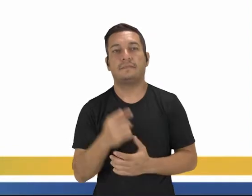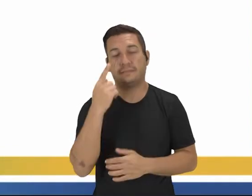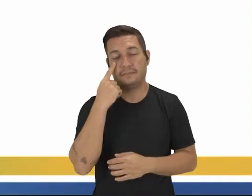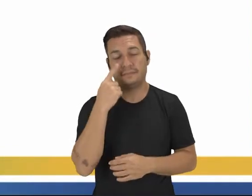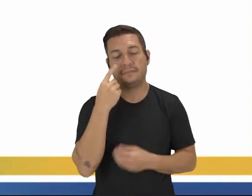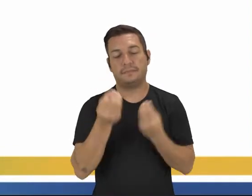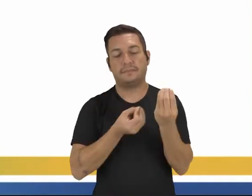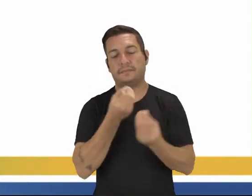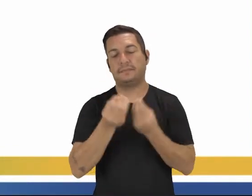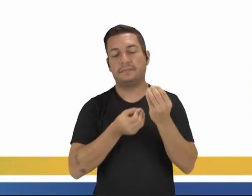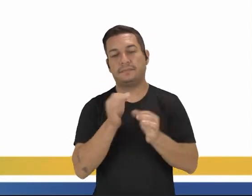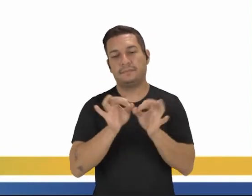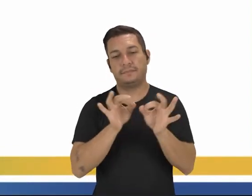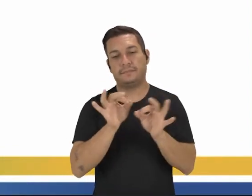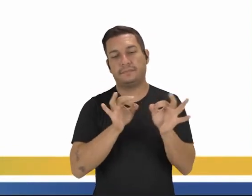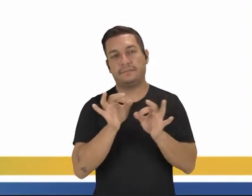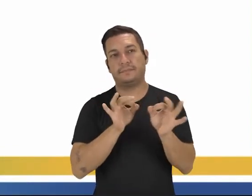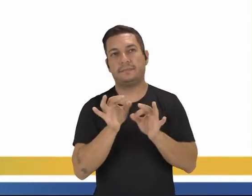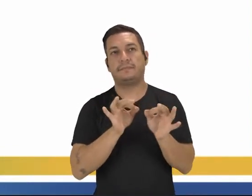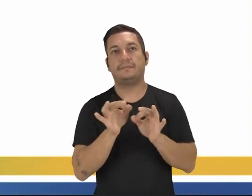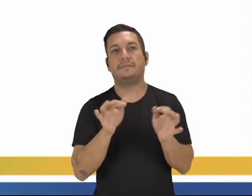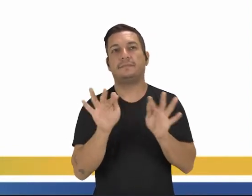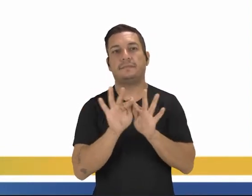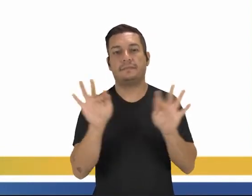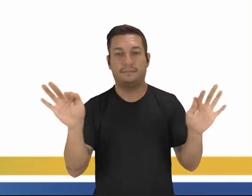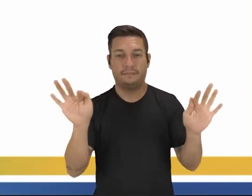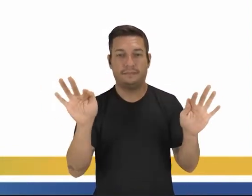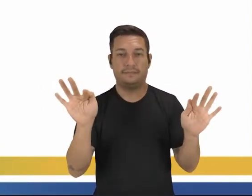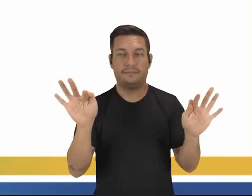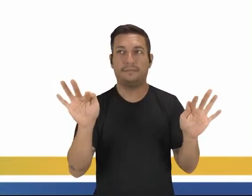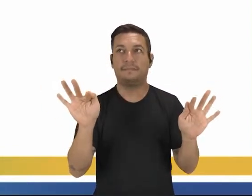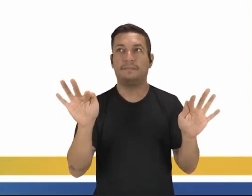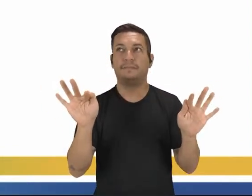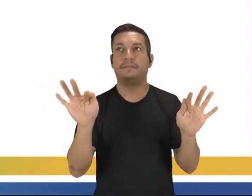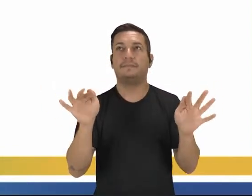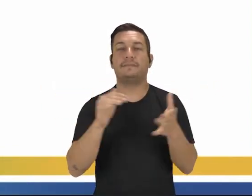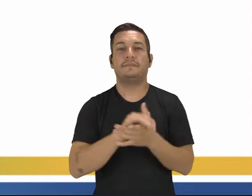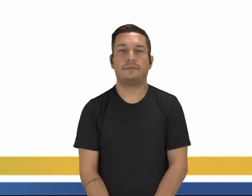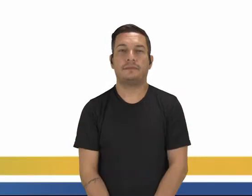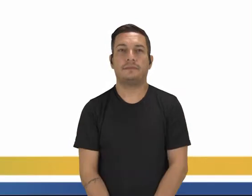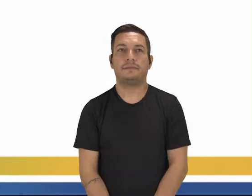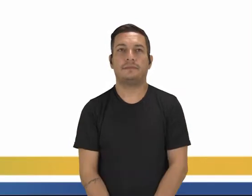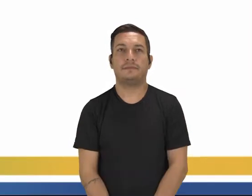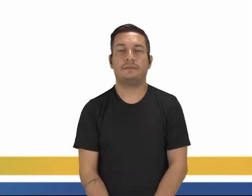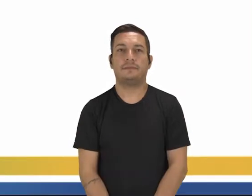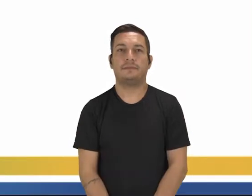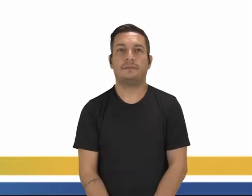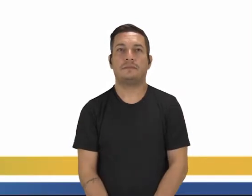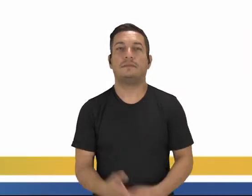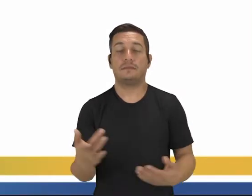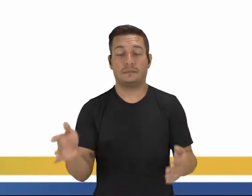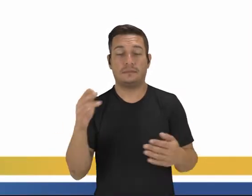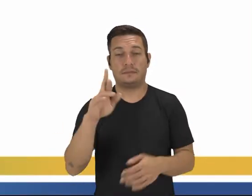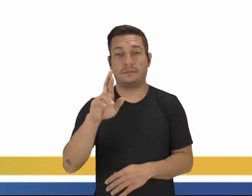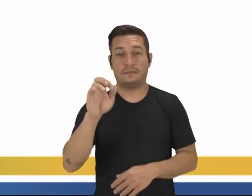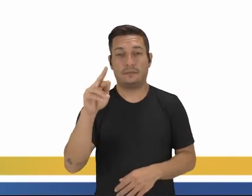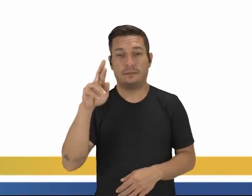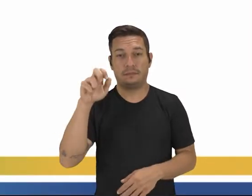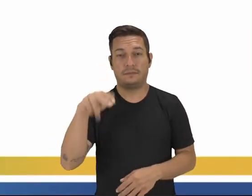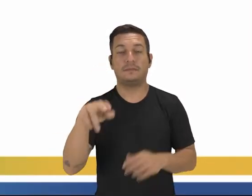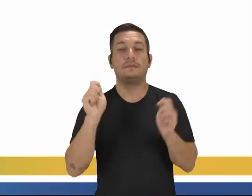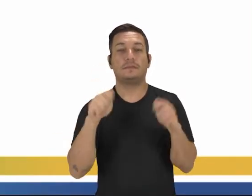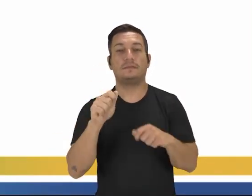pouco como é a estrutura dessas frases, destes refranes. El refrán puede